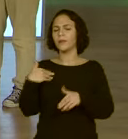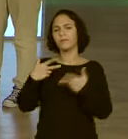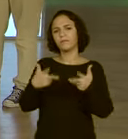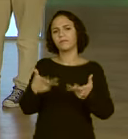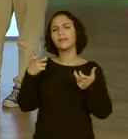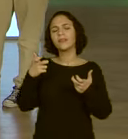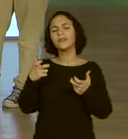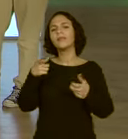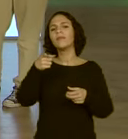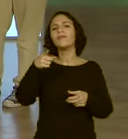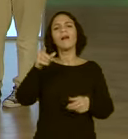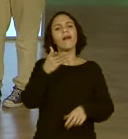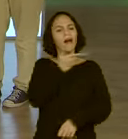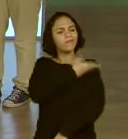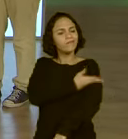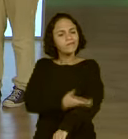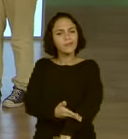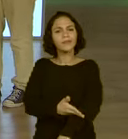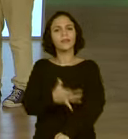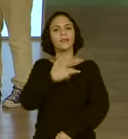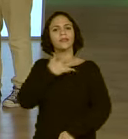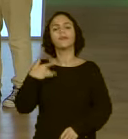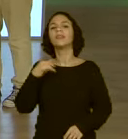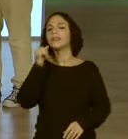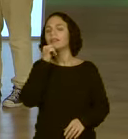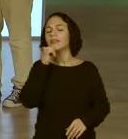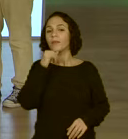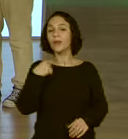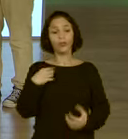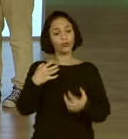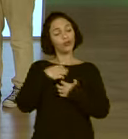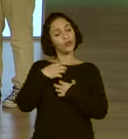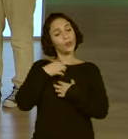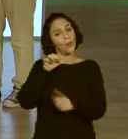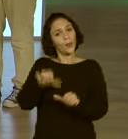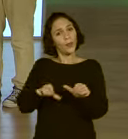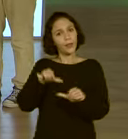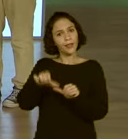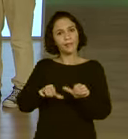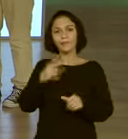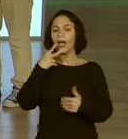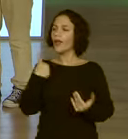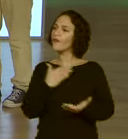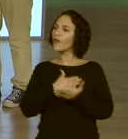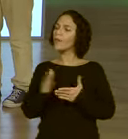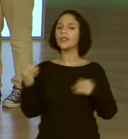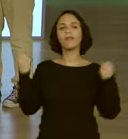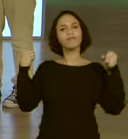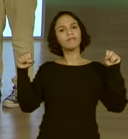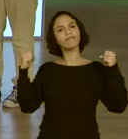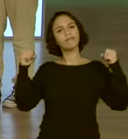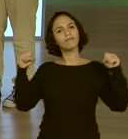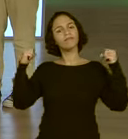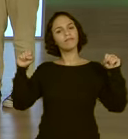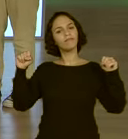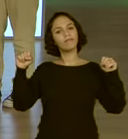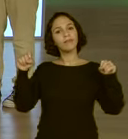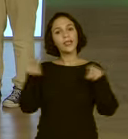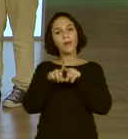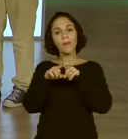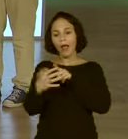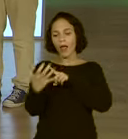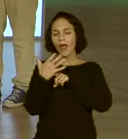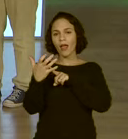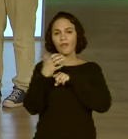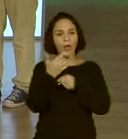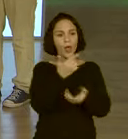hábitos relacionados à saúde, por exemplo, a pessoa muda o estilo de vida dela com relação a vou começar a fazer exercício, isso começa a levar